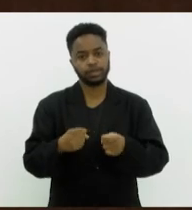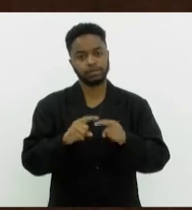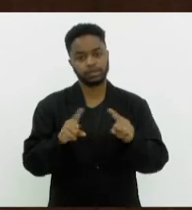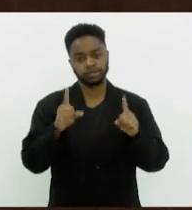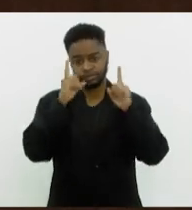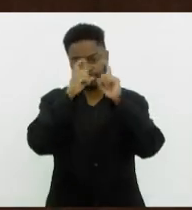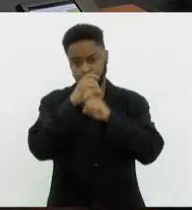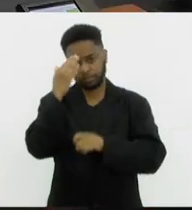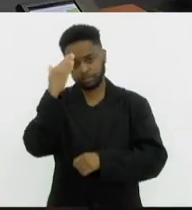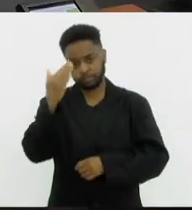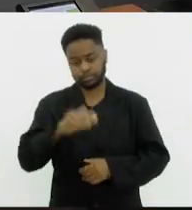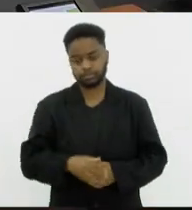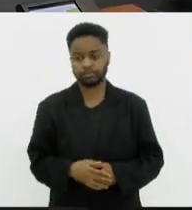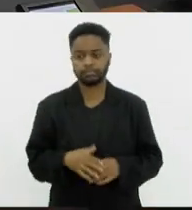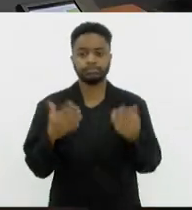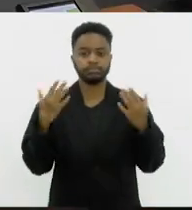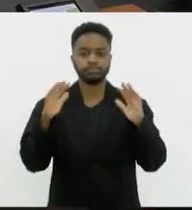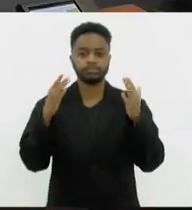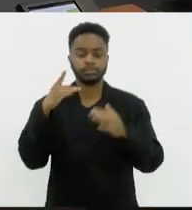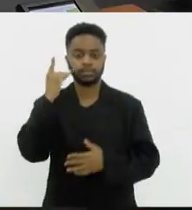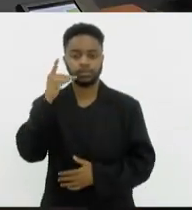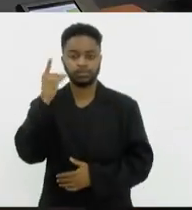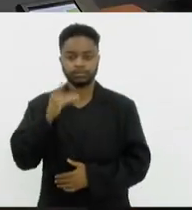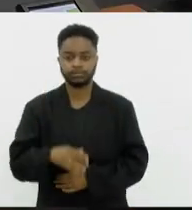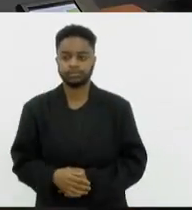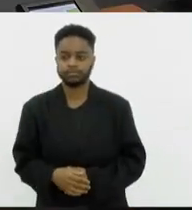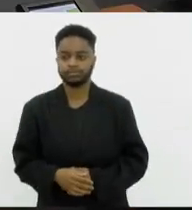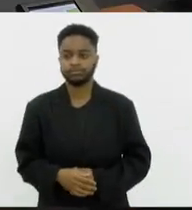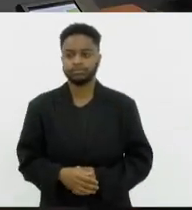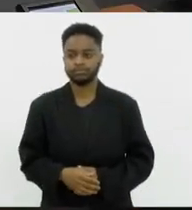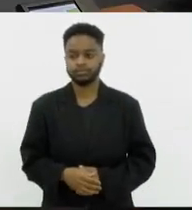obrigado. Parabéns aí, deputado Galhaço.